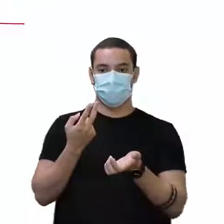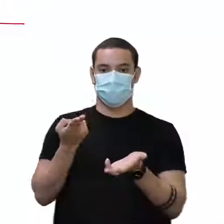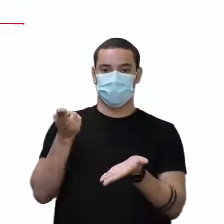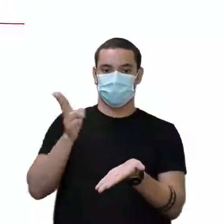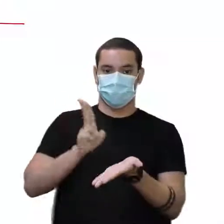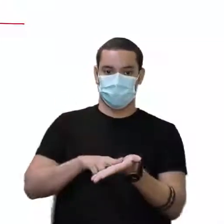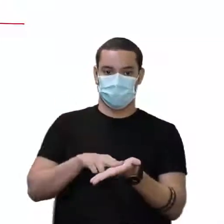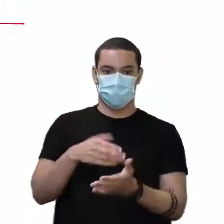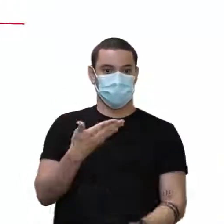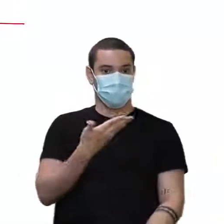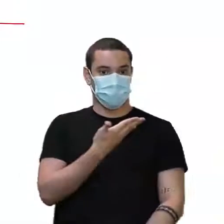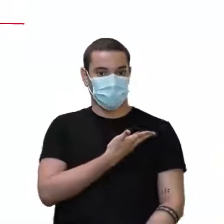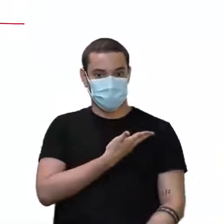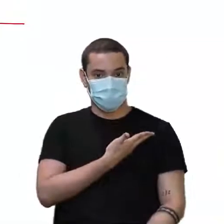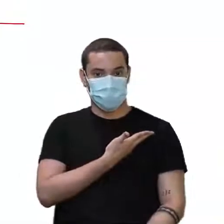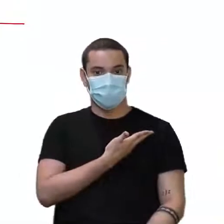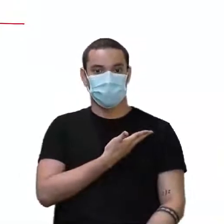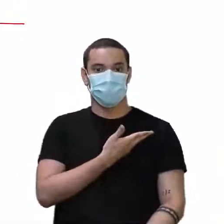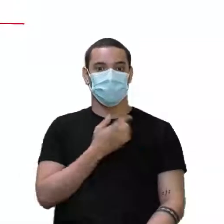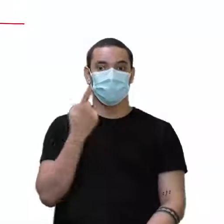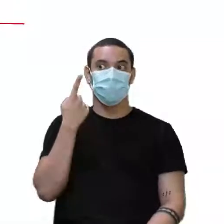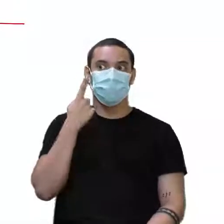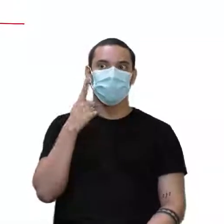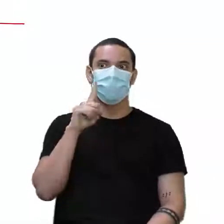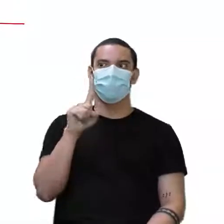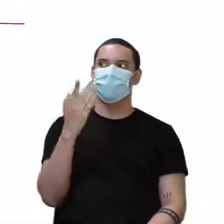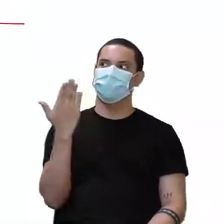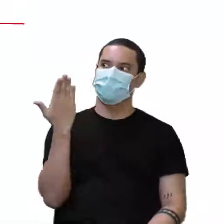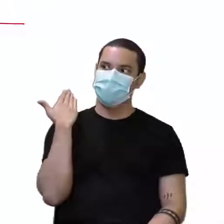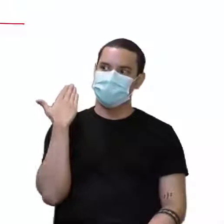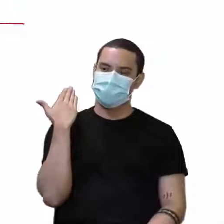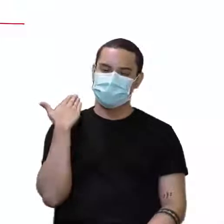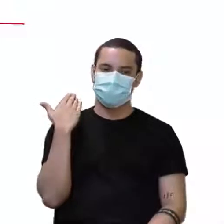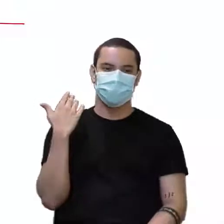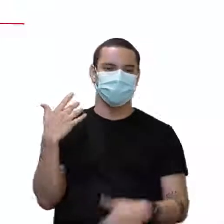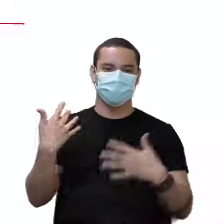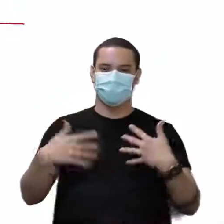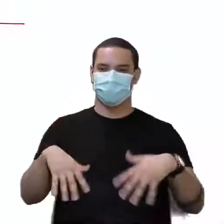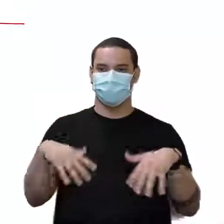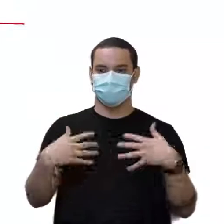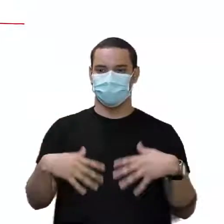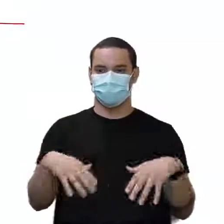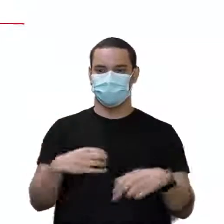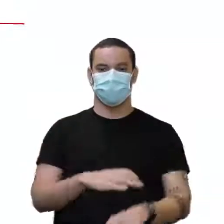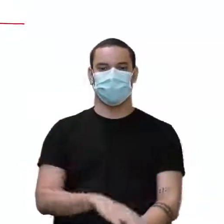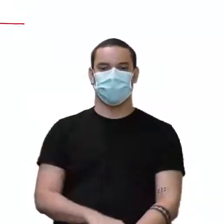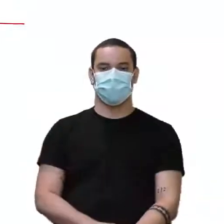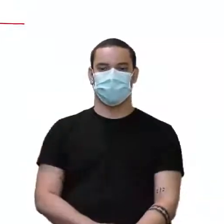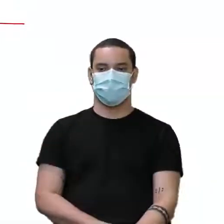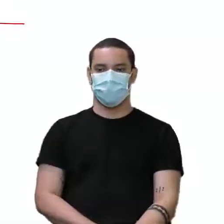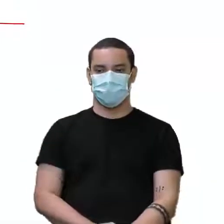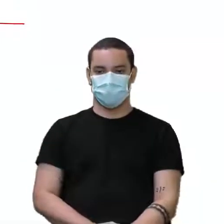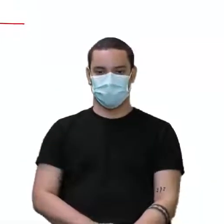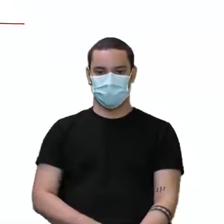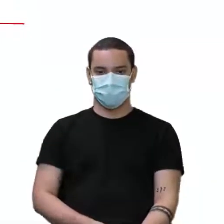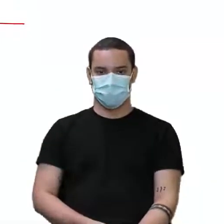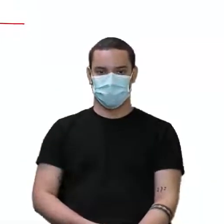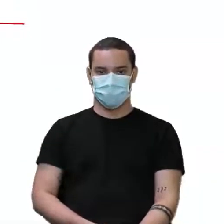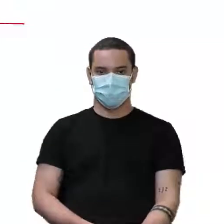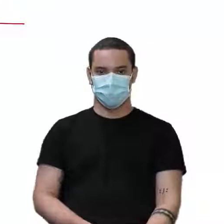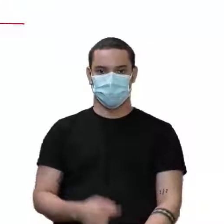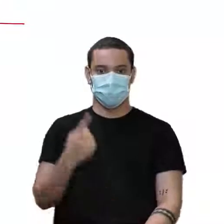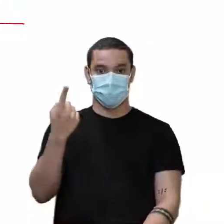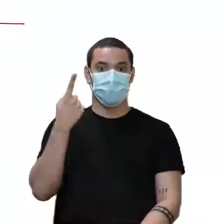day ago. Charlie Brown recebeu uma carta de seus amigos um dia atrás. Olha aí, ó, um